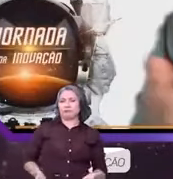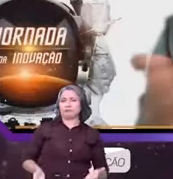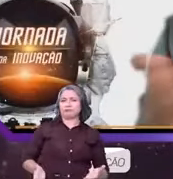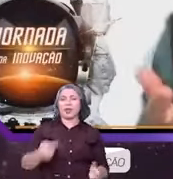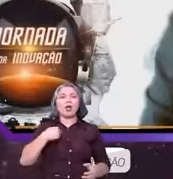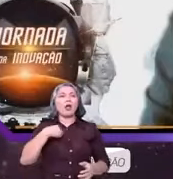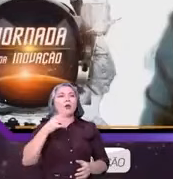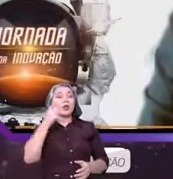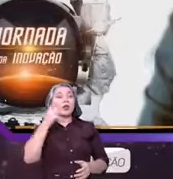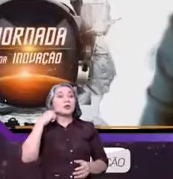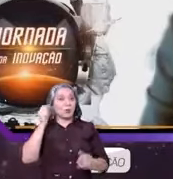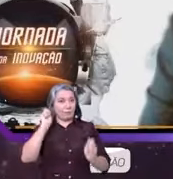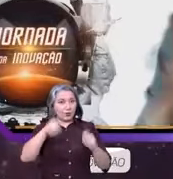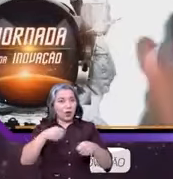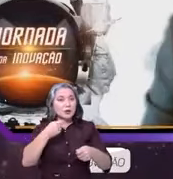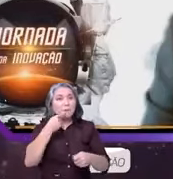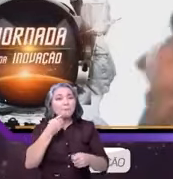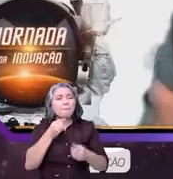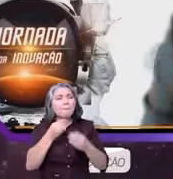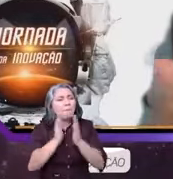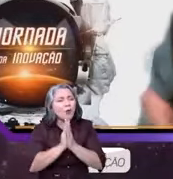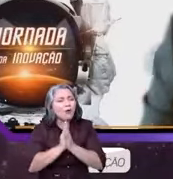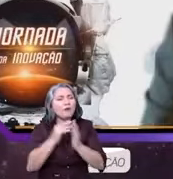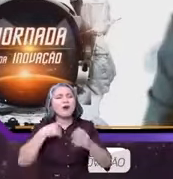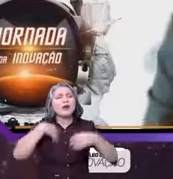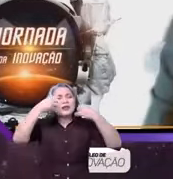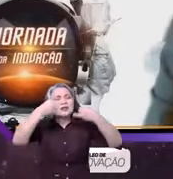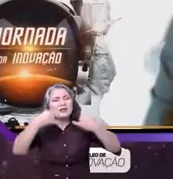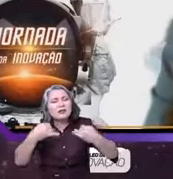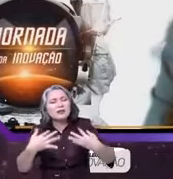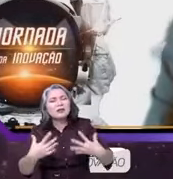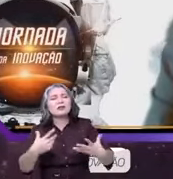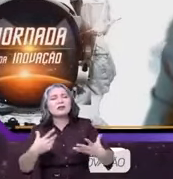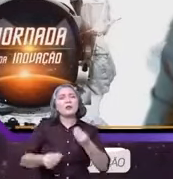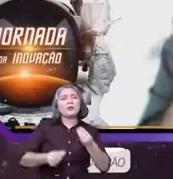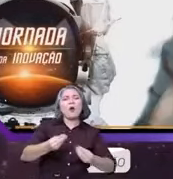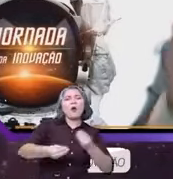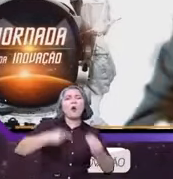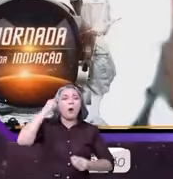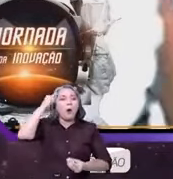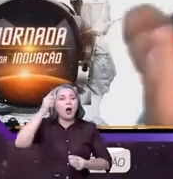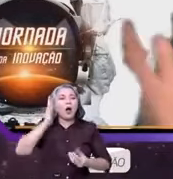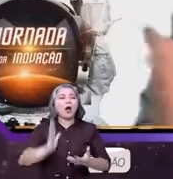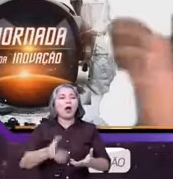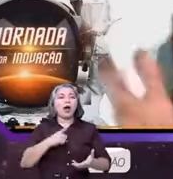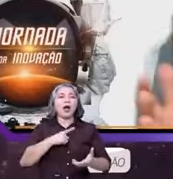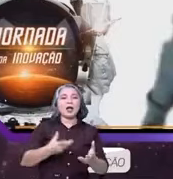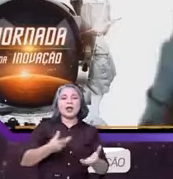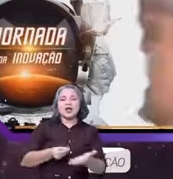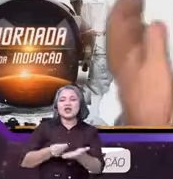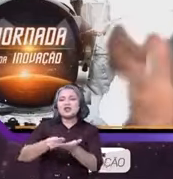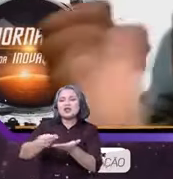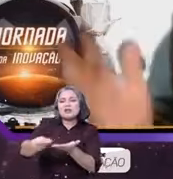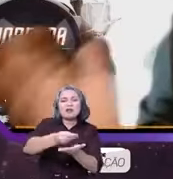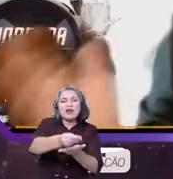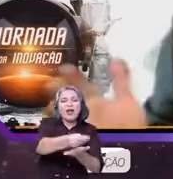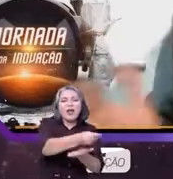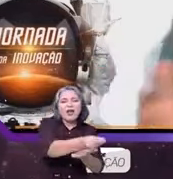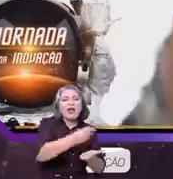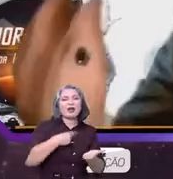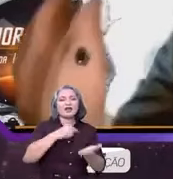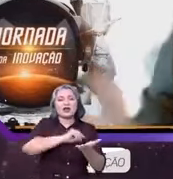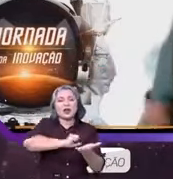Eu queria que, se o senhor pudesse explicar, falar alguma coisa a mais para a gente sobre essa ideia de entregas parciais, de